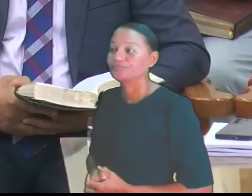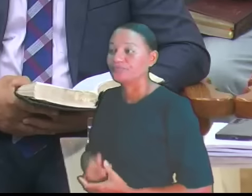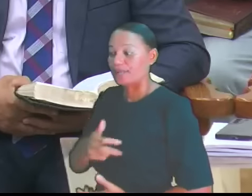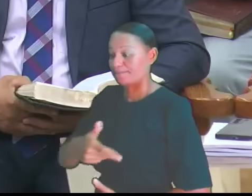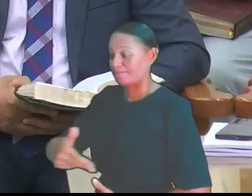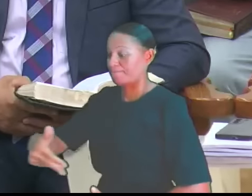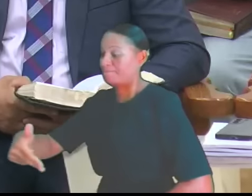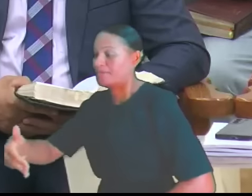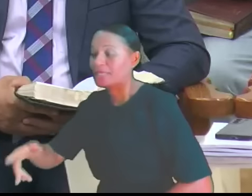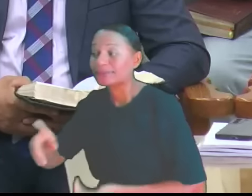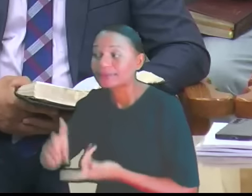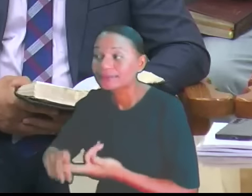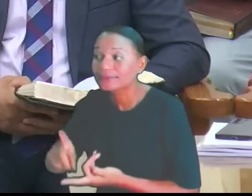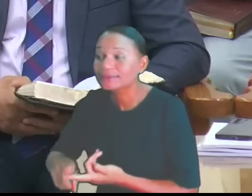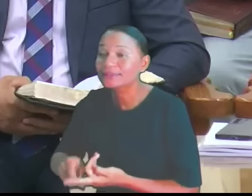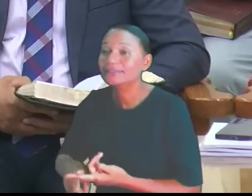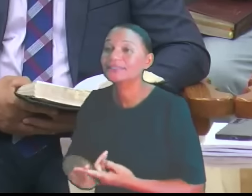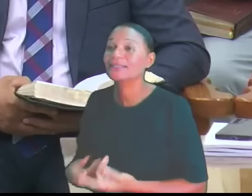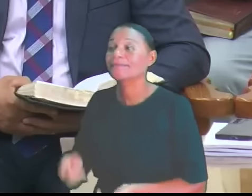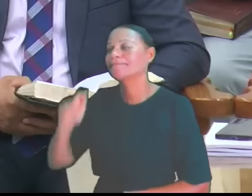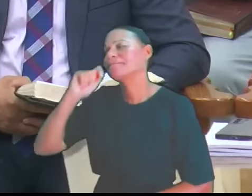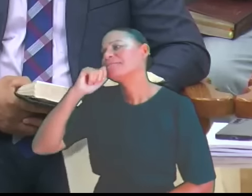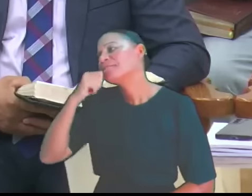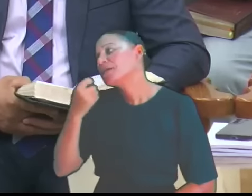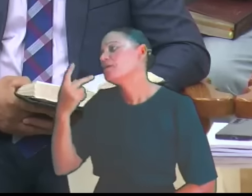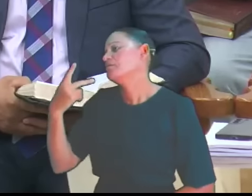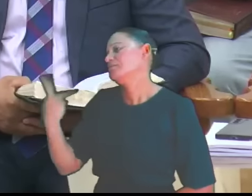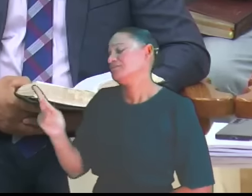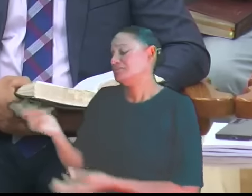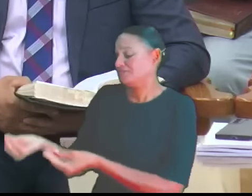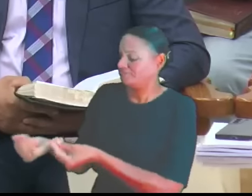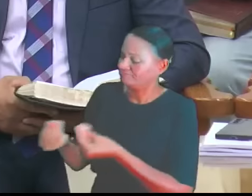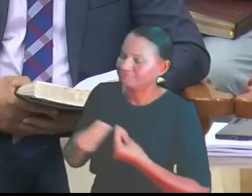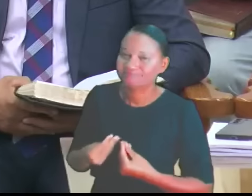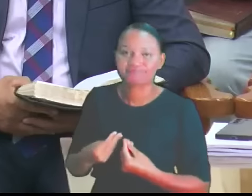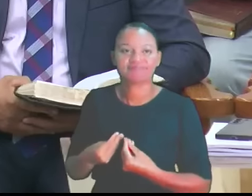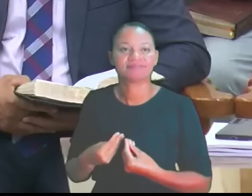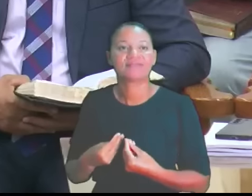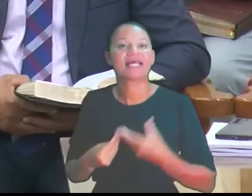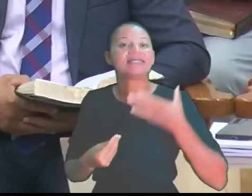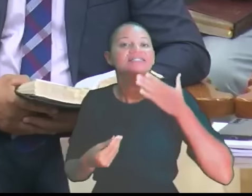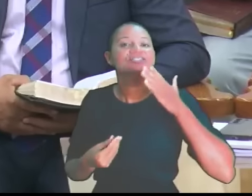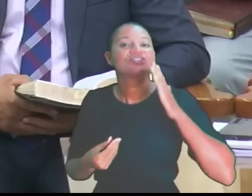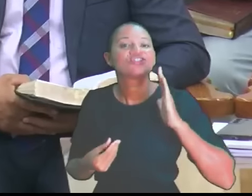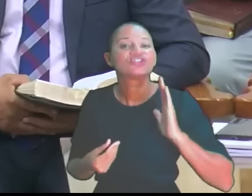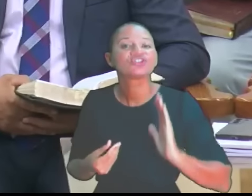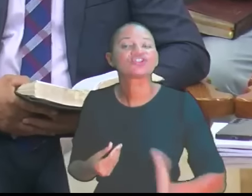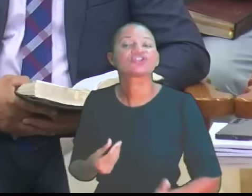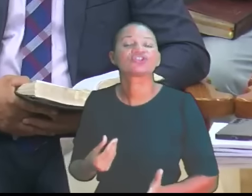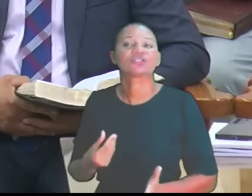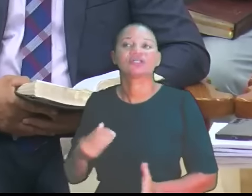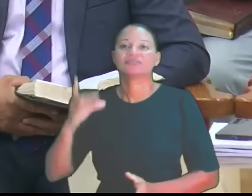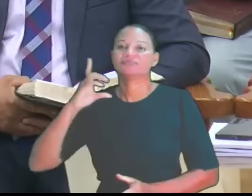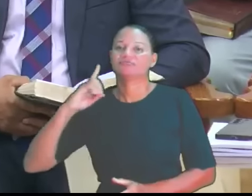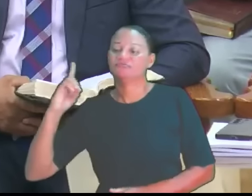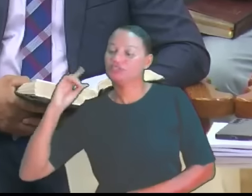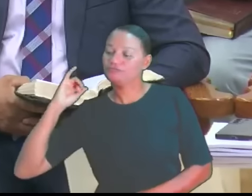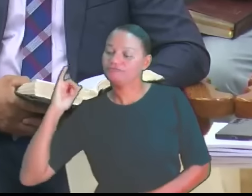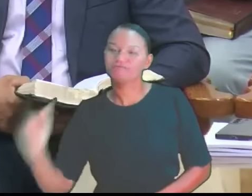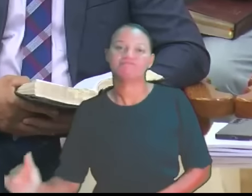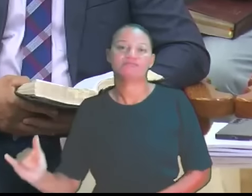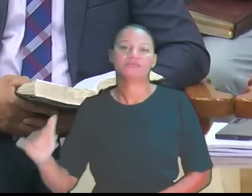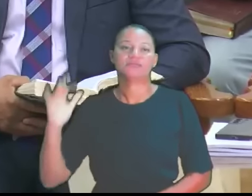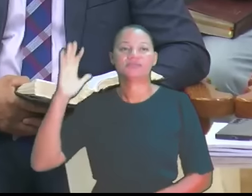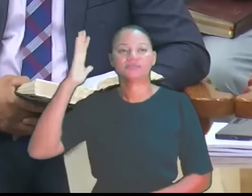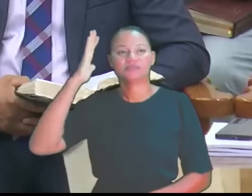saindo, ele diz: traz também um bocado de pão na tua mão. Ela já tinha recebido a palavra, ela já